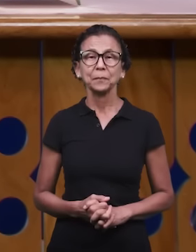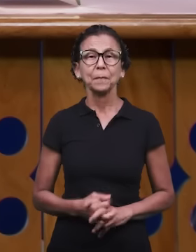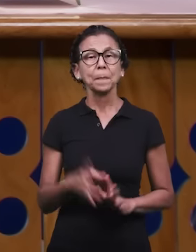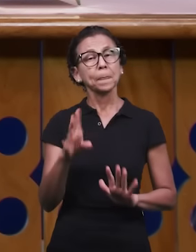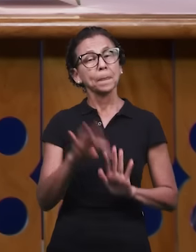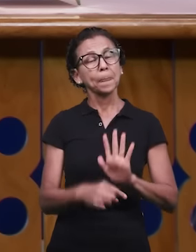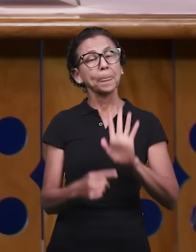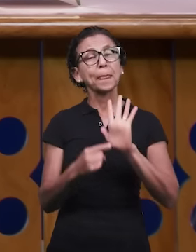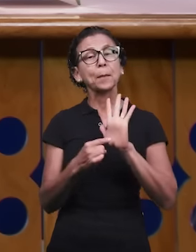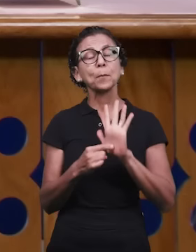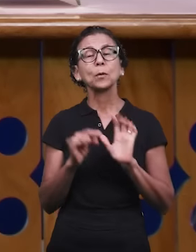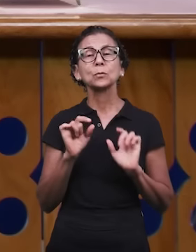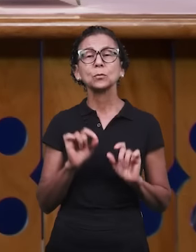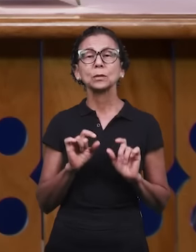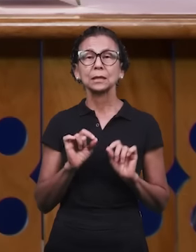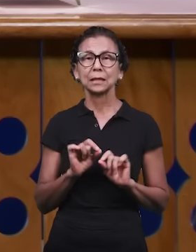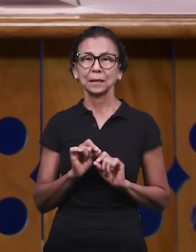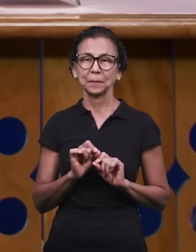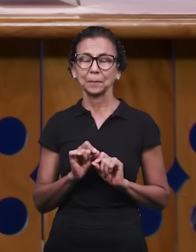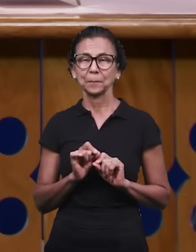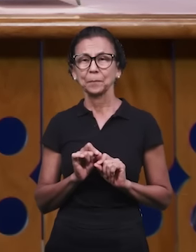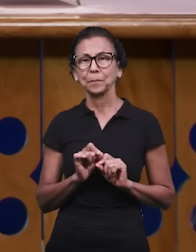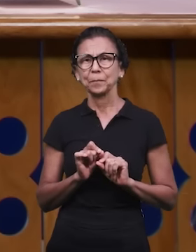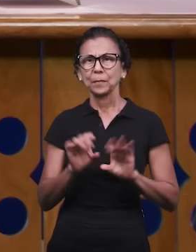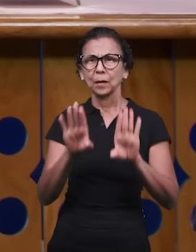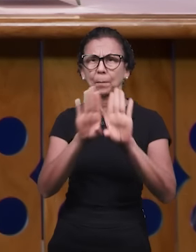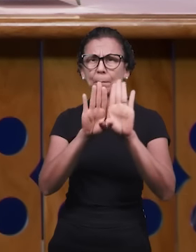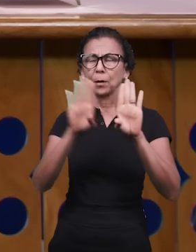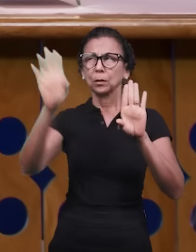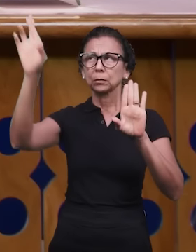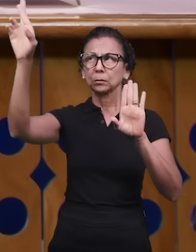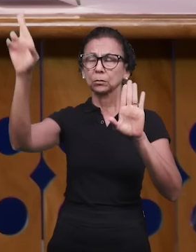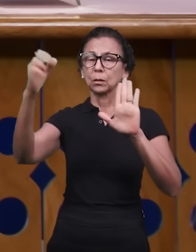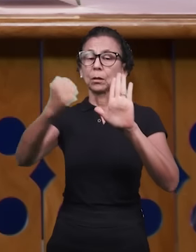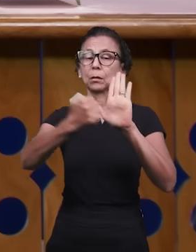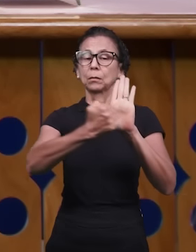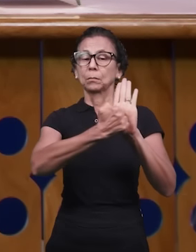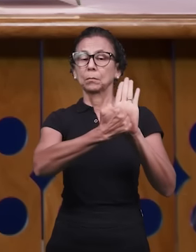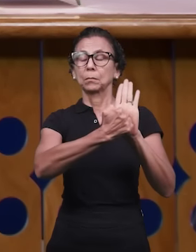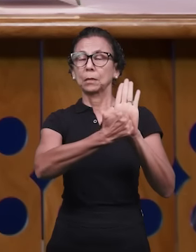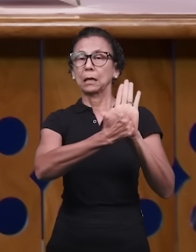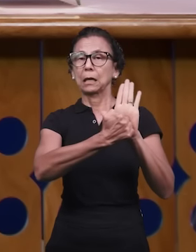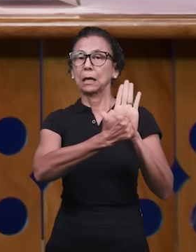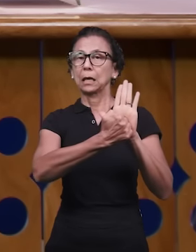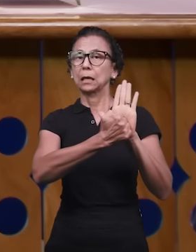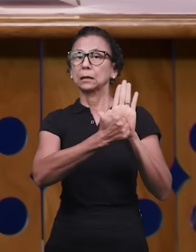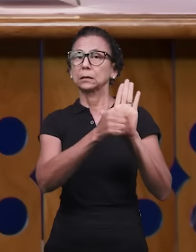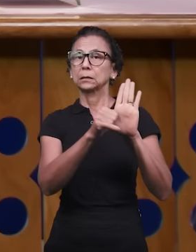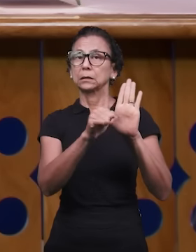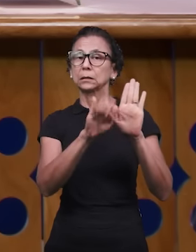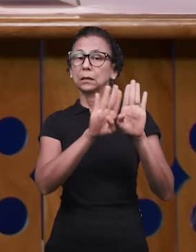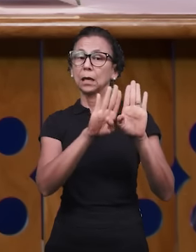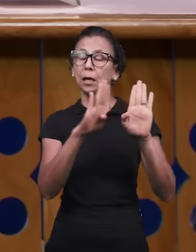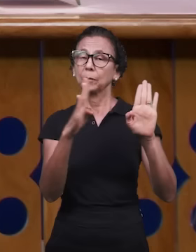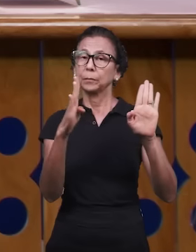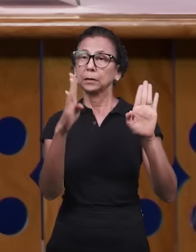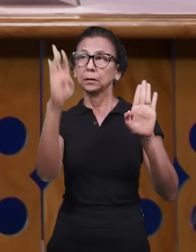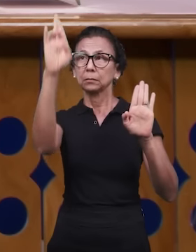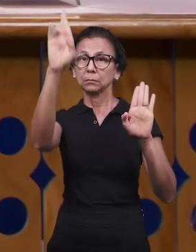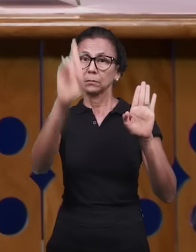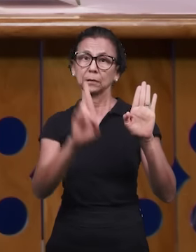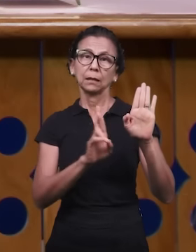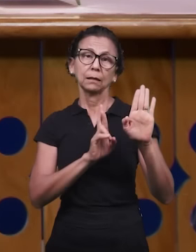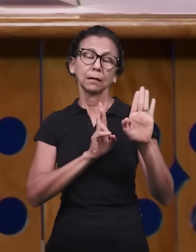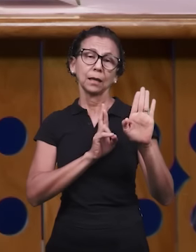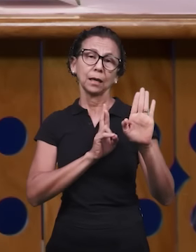quem ouvir a sua voz, ele e abrir a porta, ele entrará